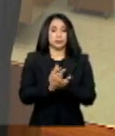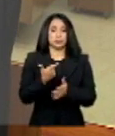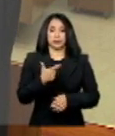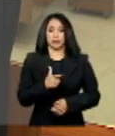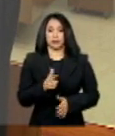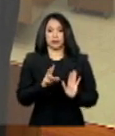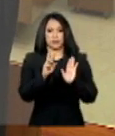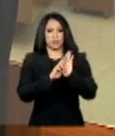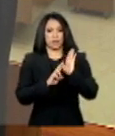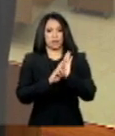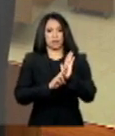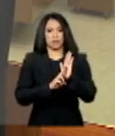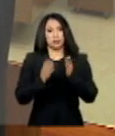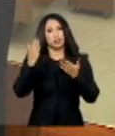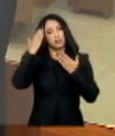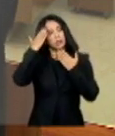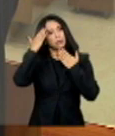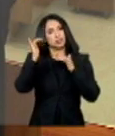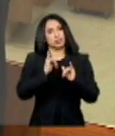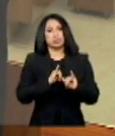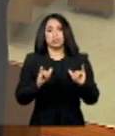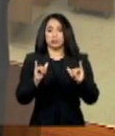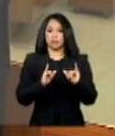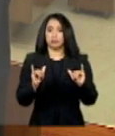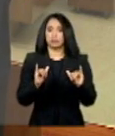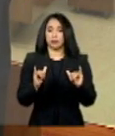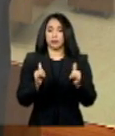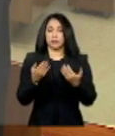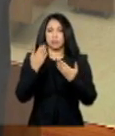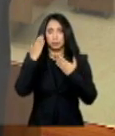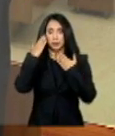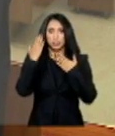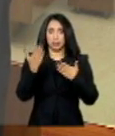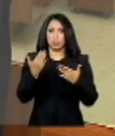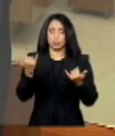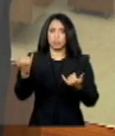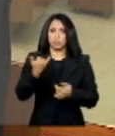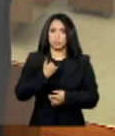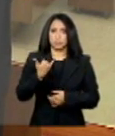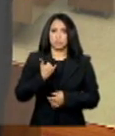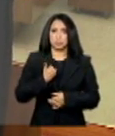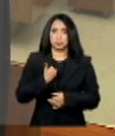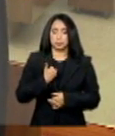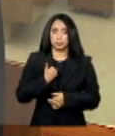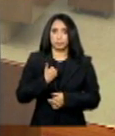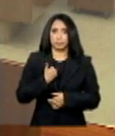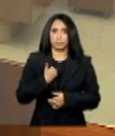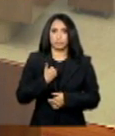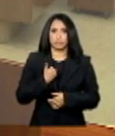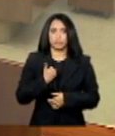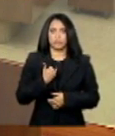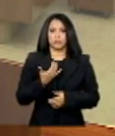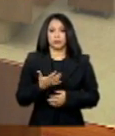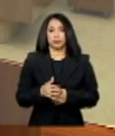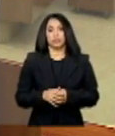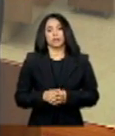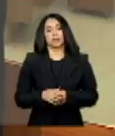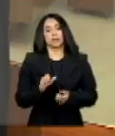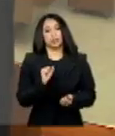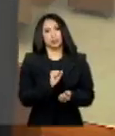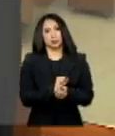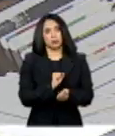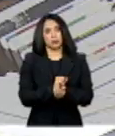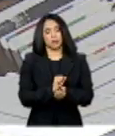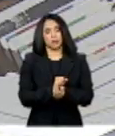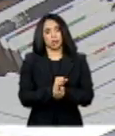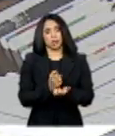eu agradeço a informação de vossa excelência e acho que a ciência naturalmente pará nesse aspecto